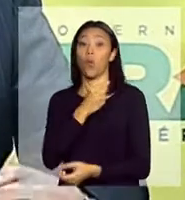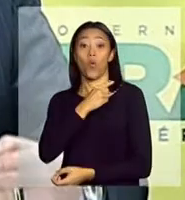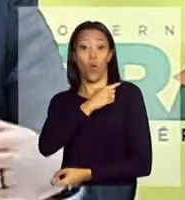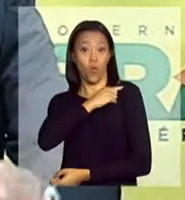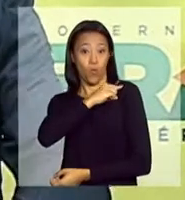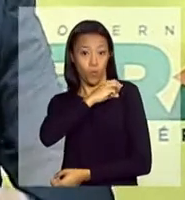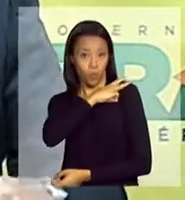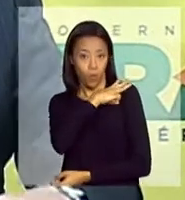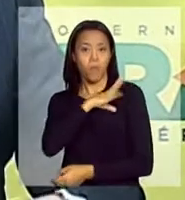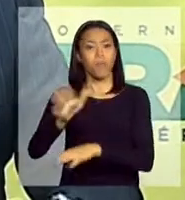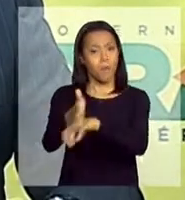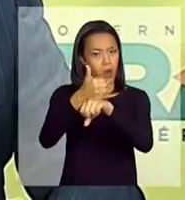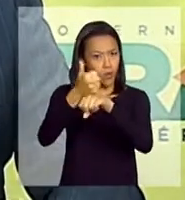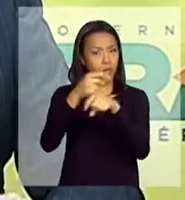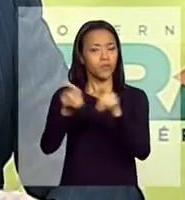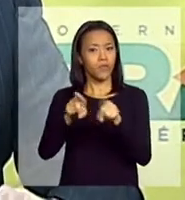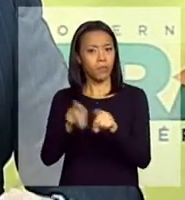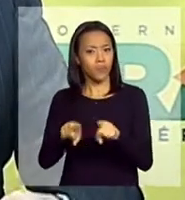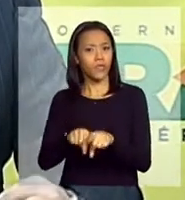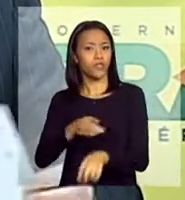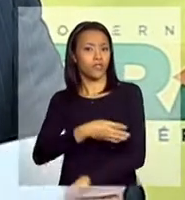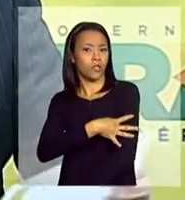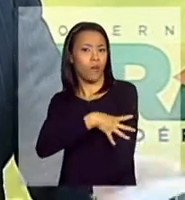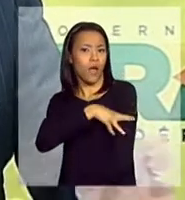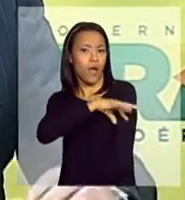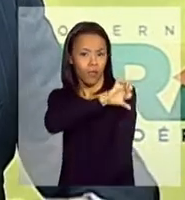o médio tá melhorando fundamental